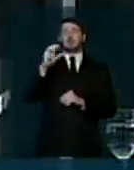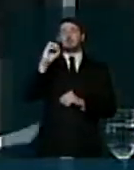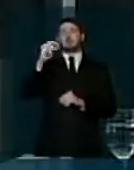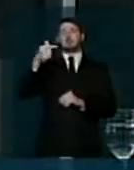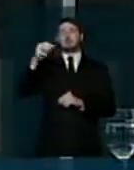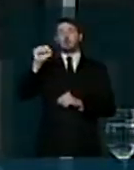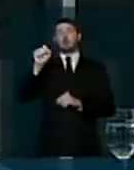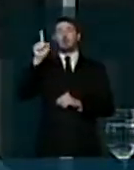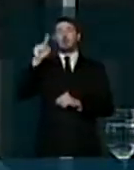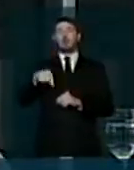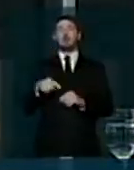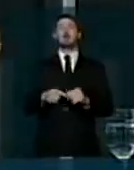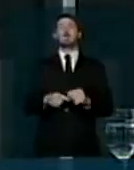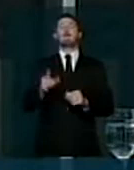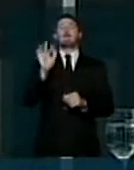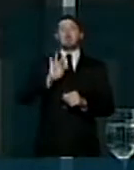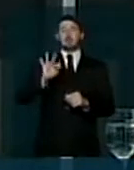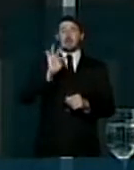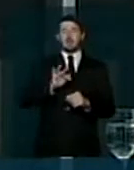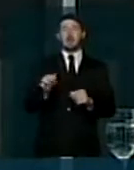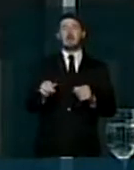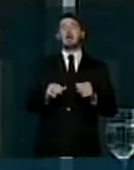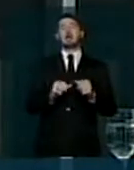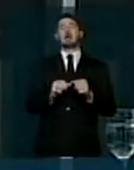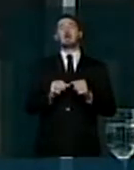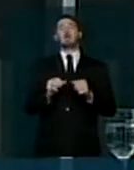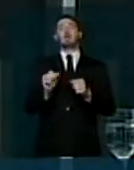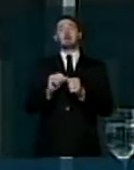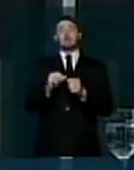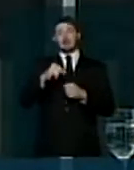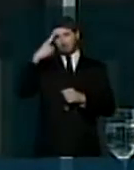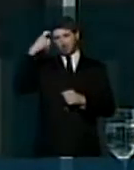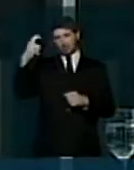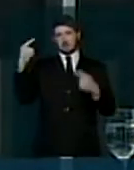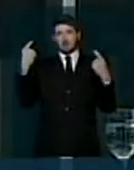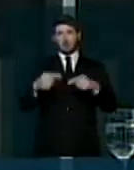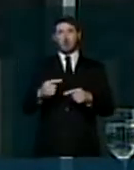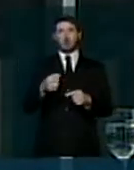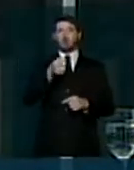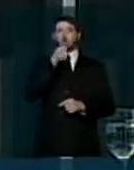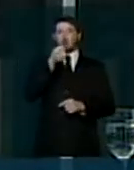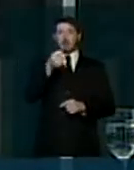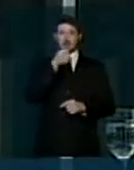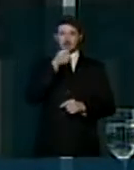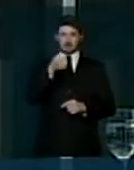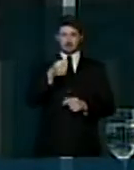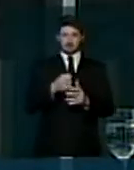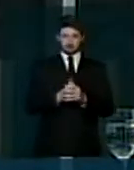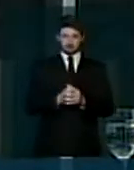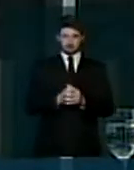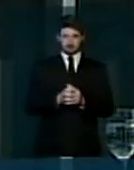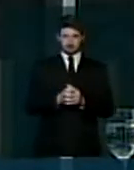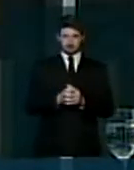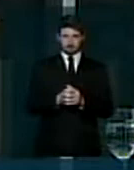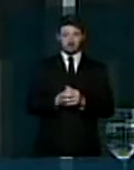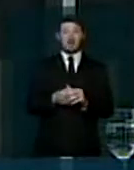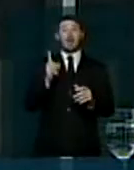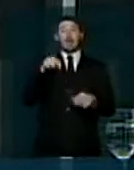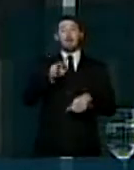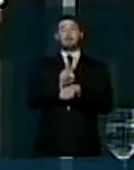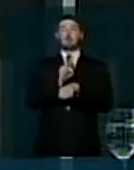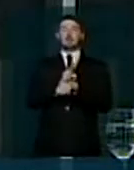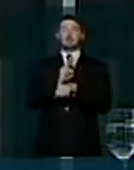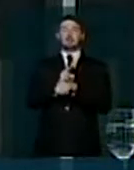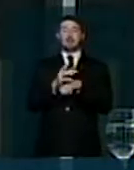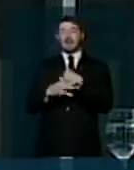a federalização dos crimes cometidos contra jornalistas, a fim de dar uma proteção,